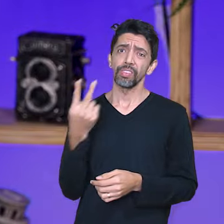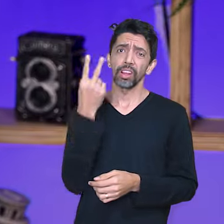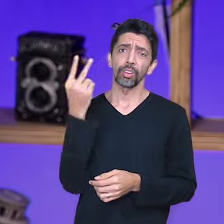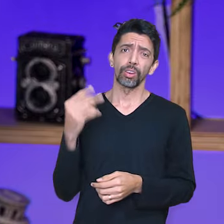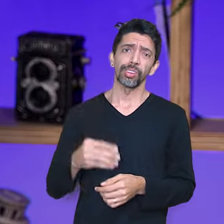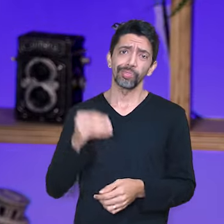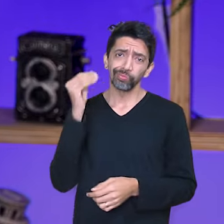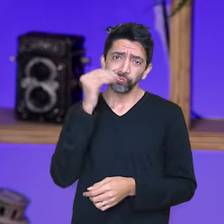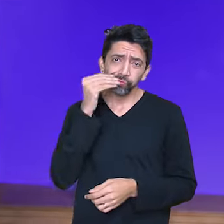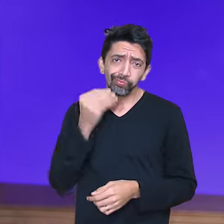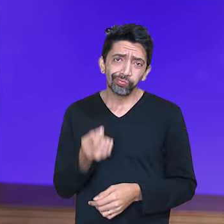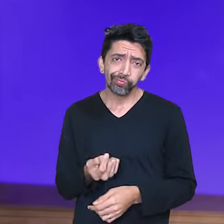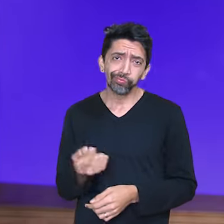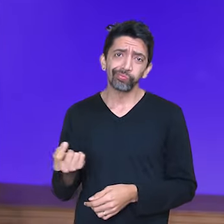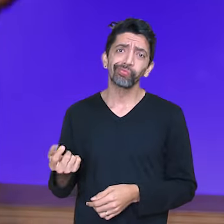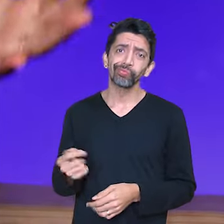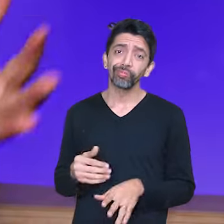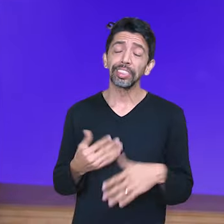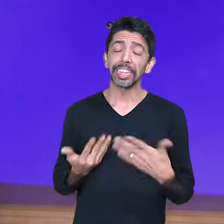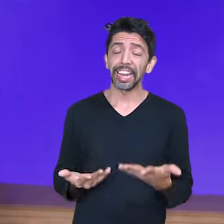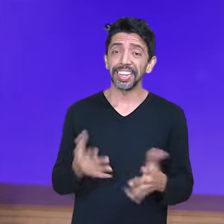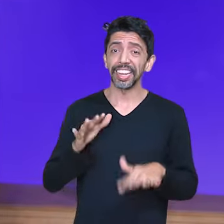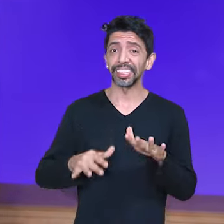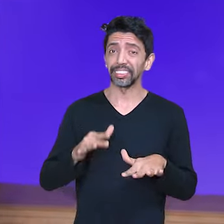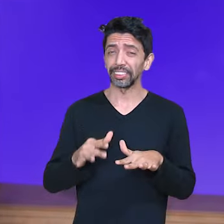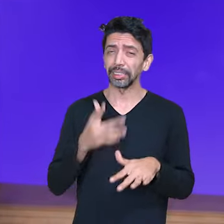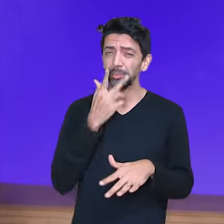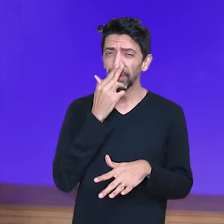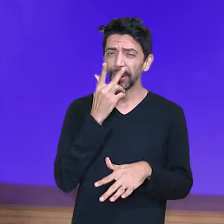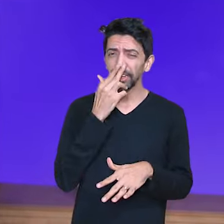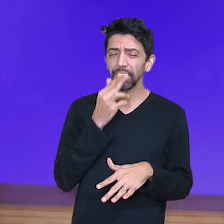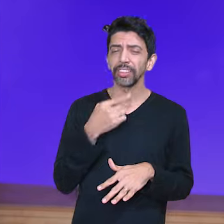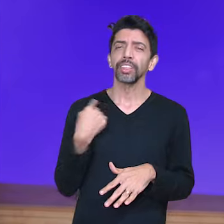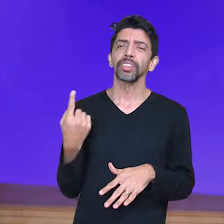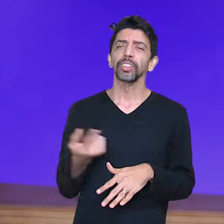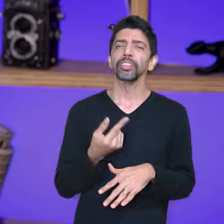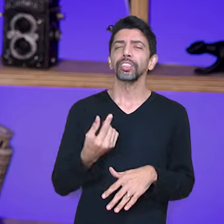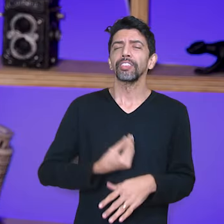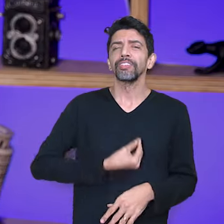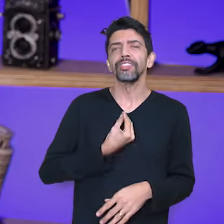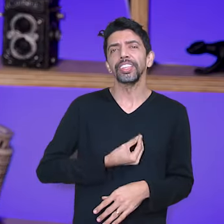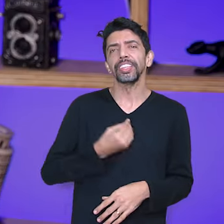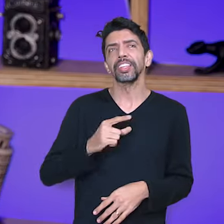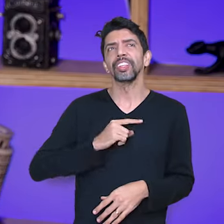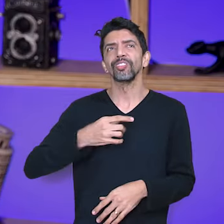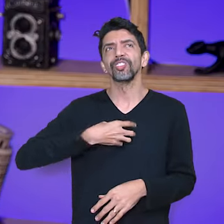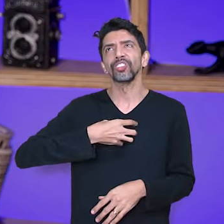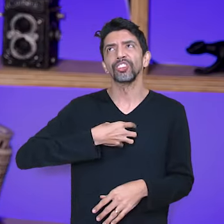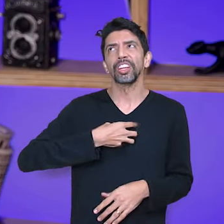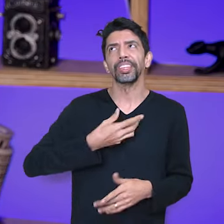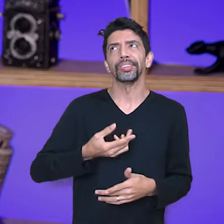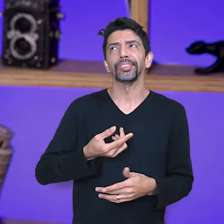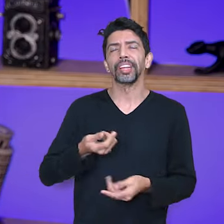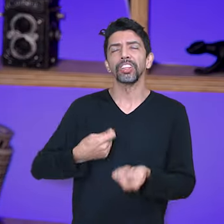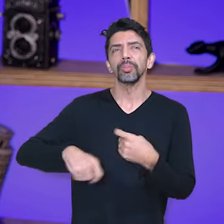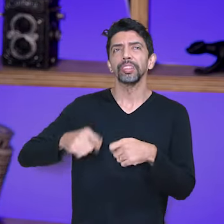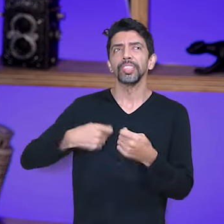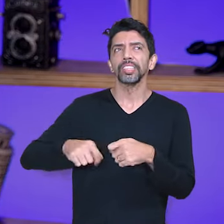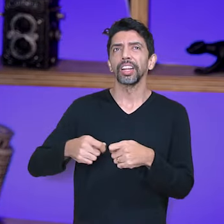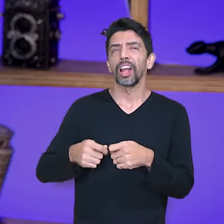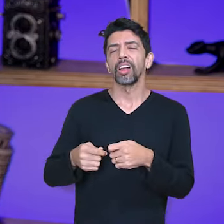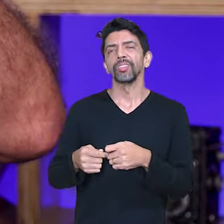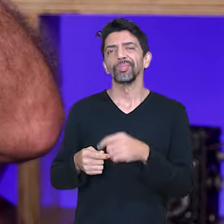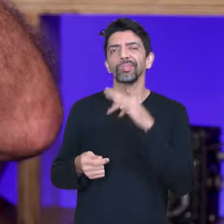gente a enxergar que nossa forma de administrar os nossos recursos de ganhos e gastos pode ser dolarizada, e aí sim você